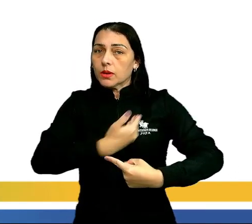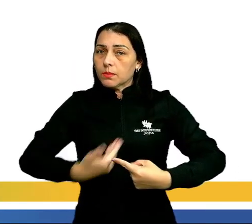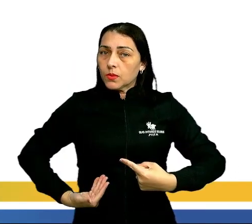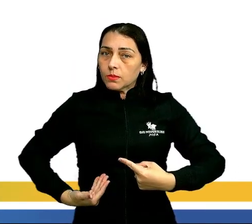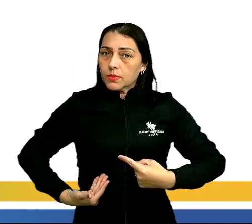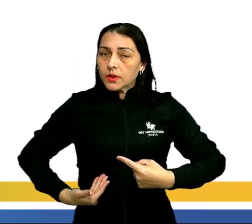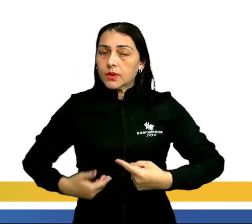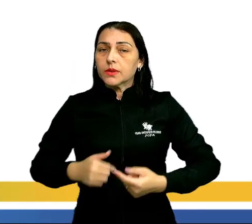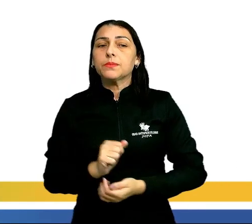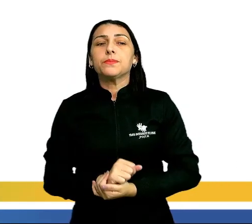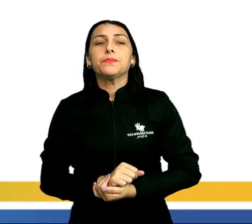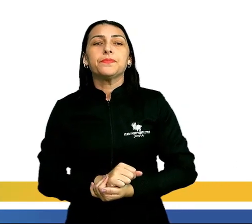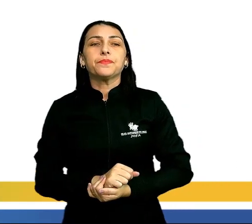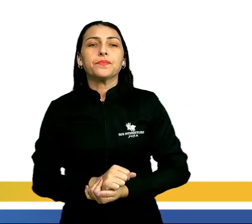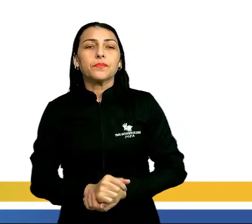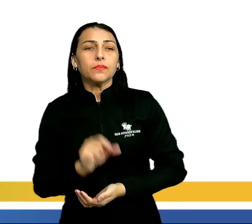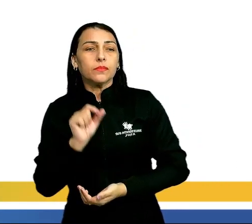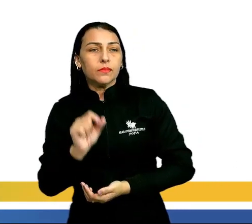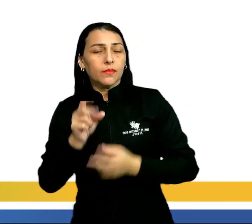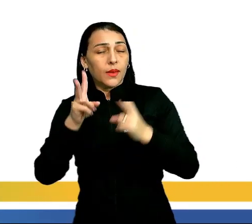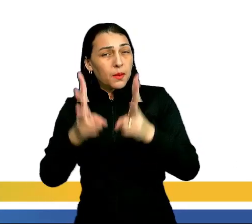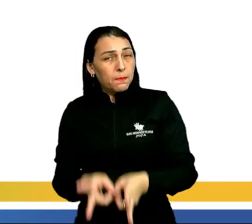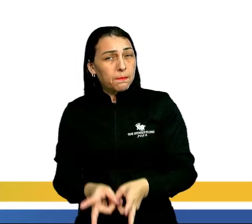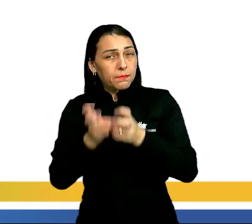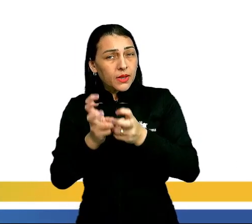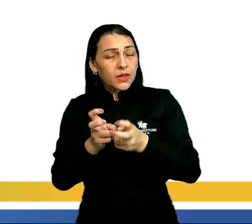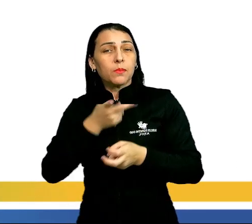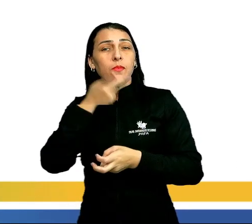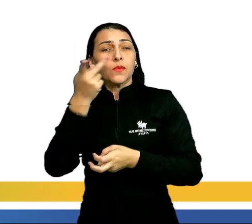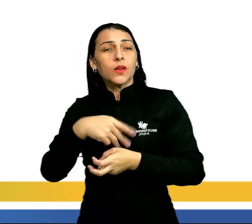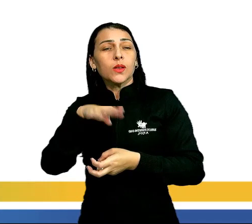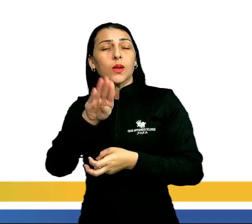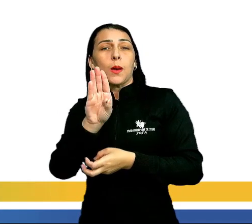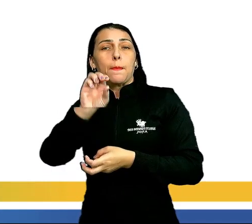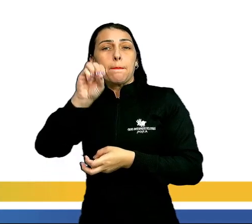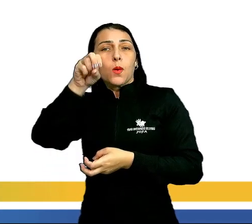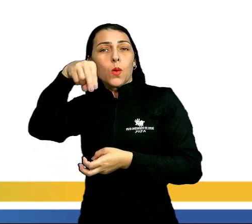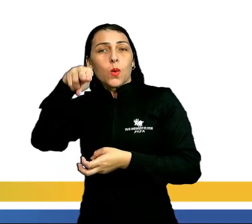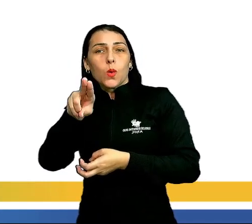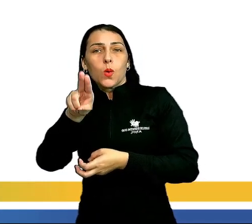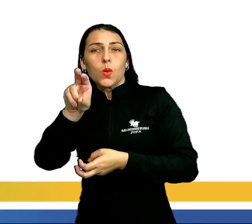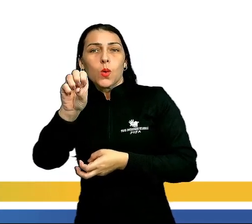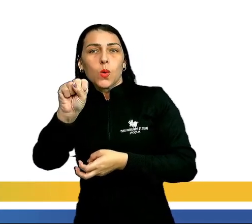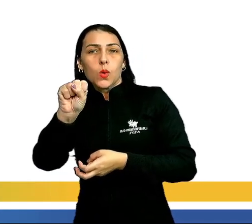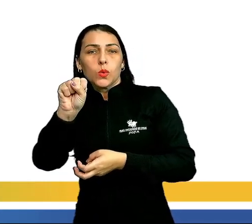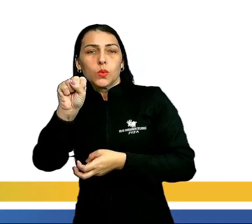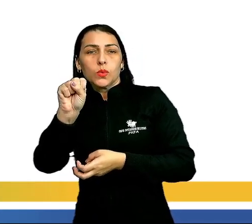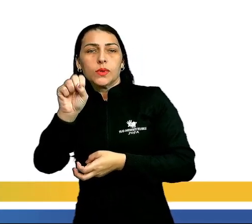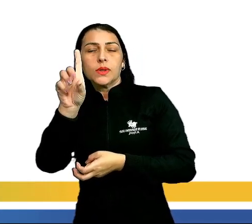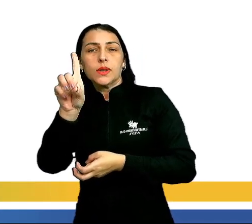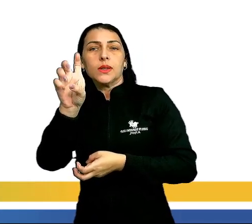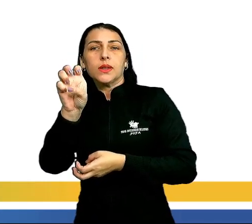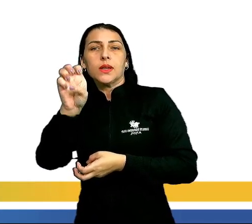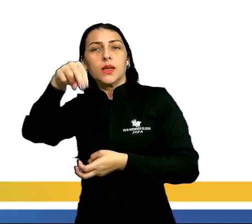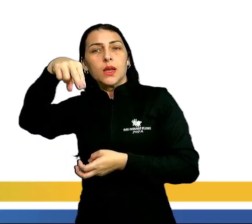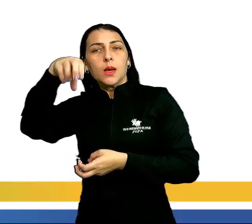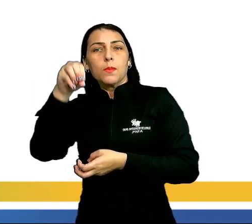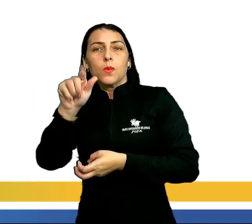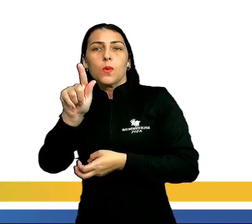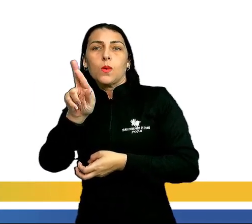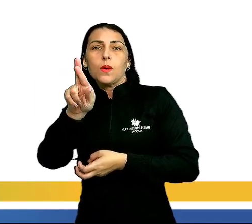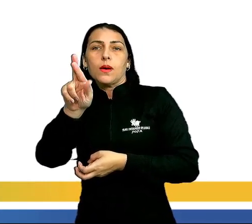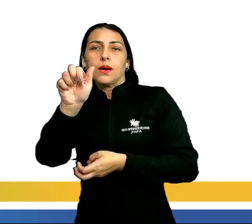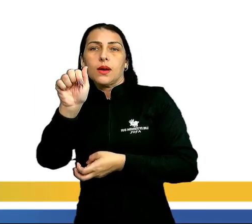públicas. Isso é o que a gente percebe quando a gente fala de bônus demográfico. O bônus demográfico vai